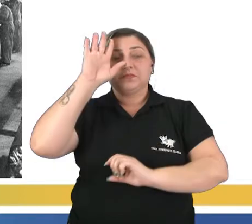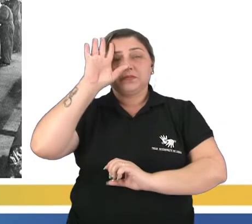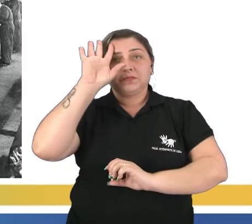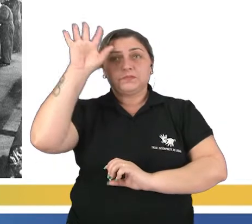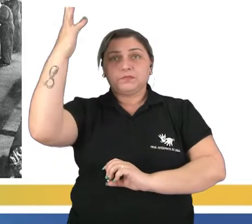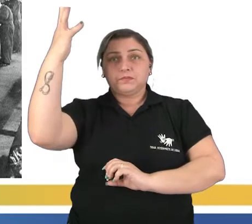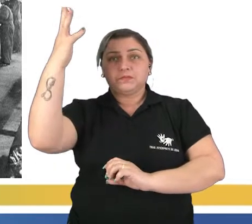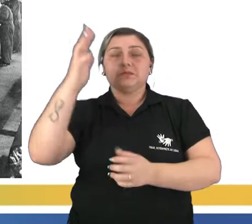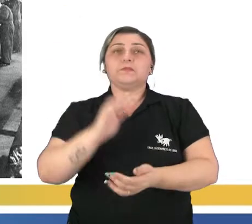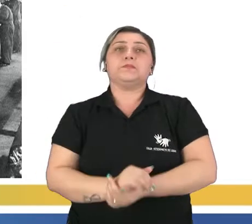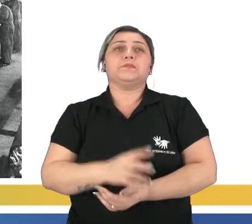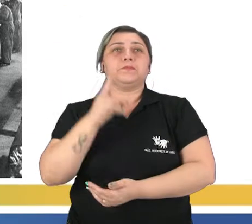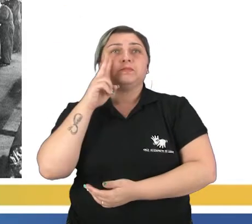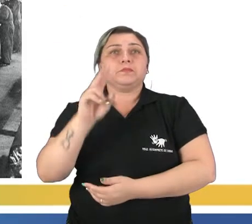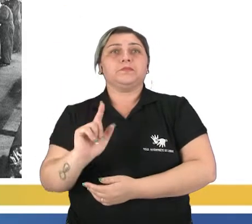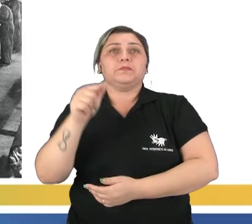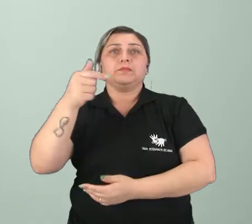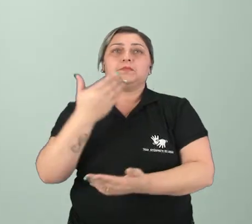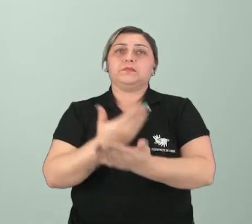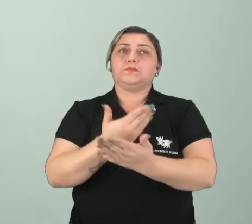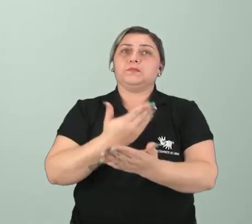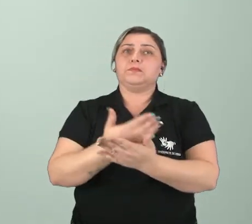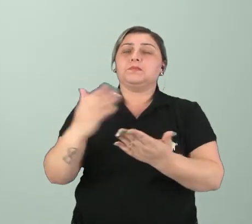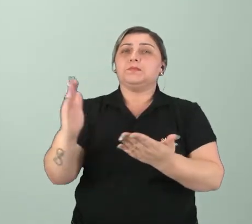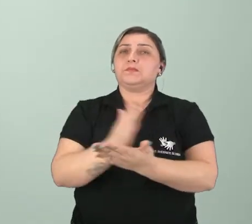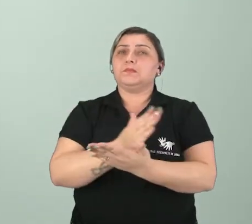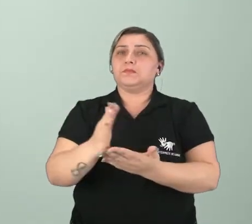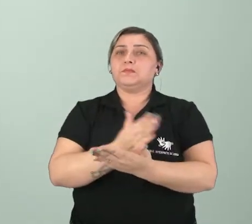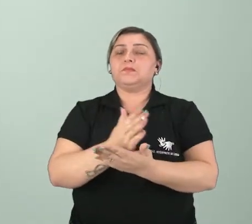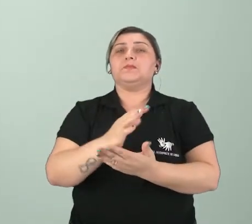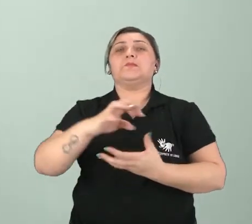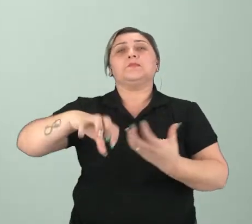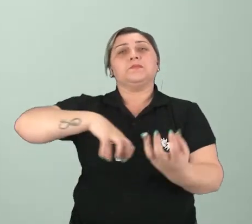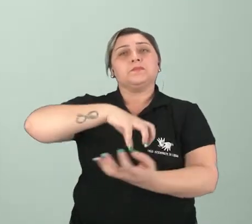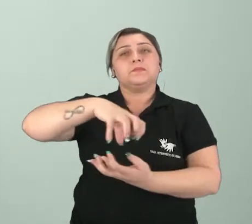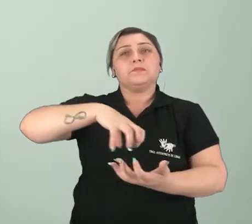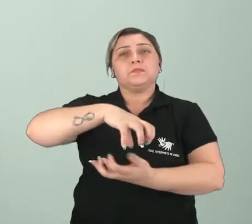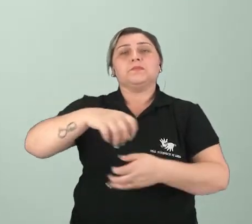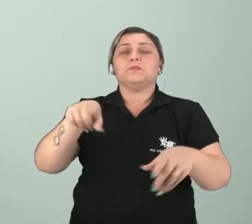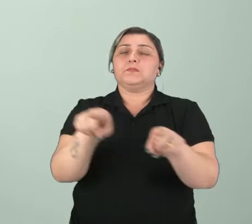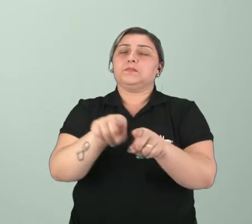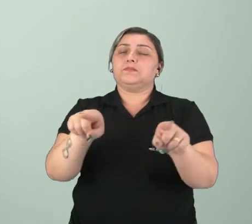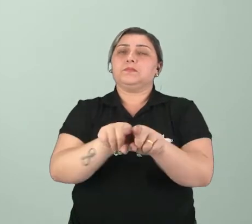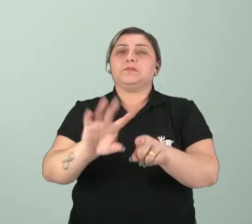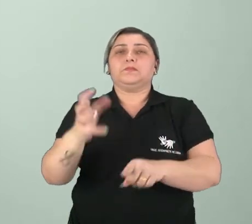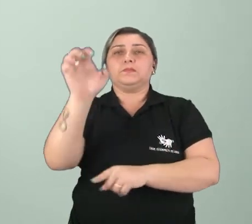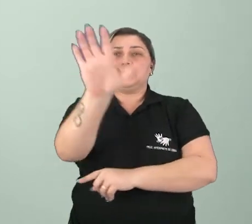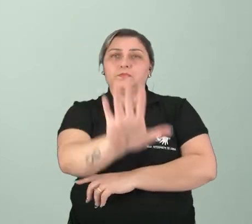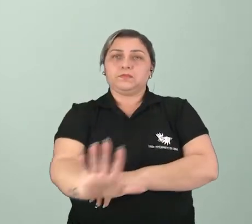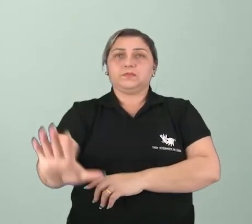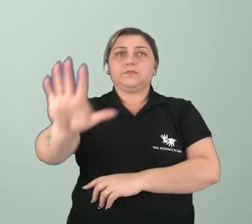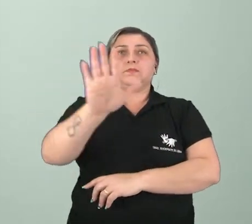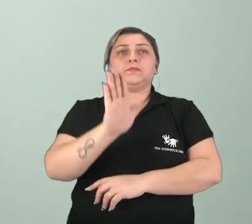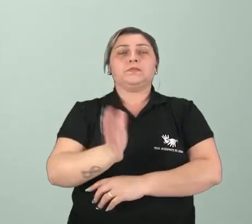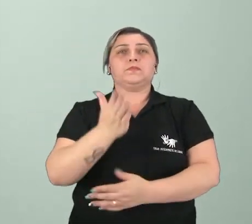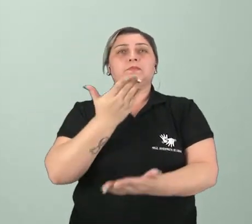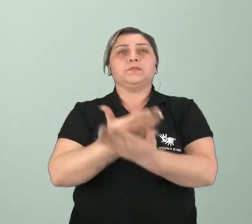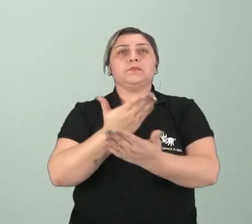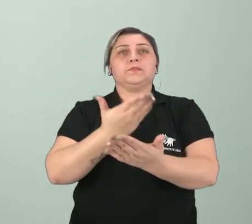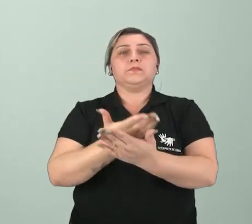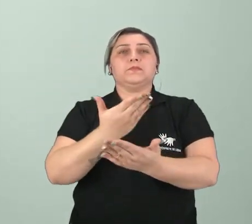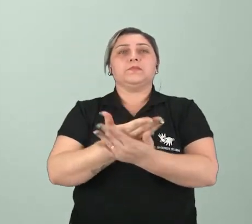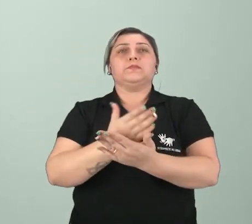A gente viu em outras aulas algumas revoluções também que aconteceram na Europa. A gente já estudou